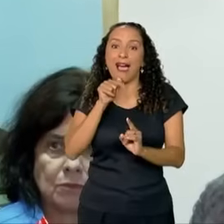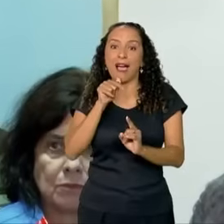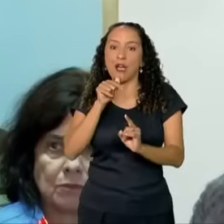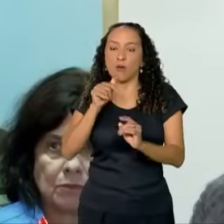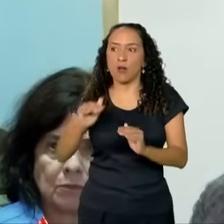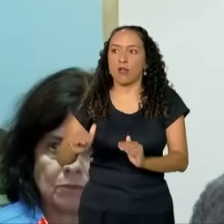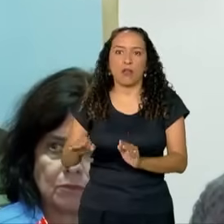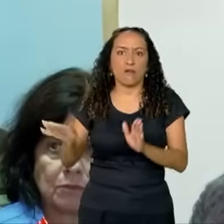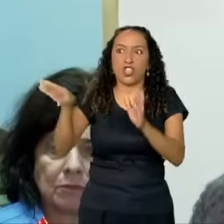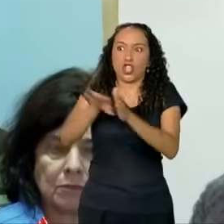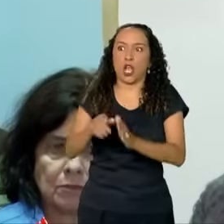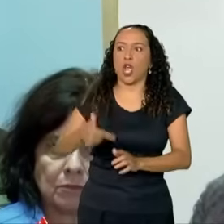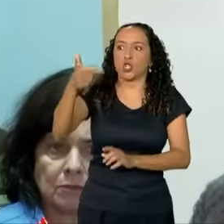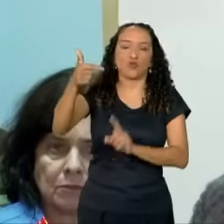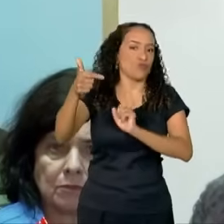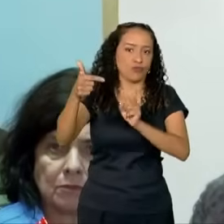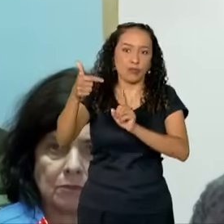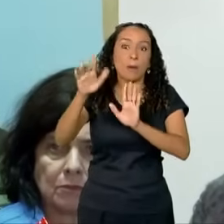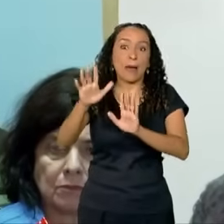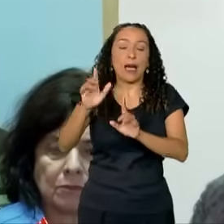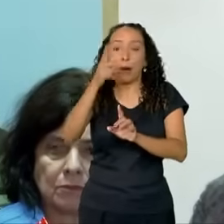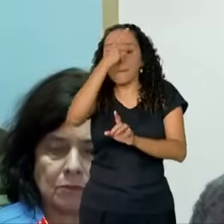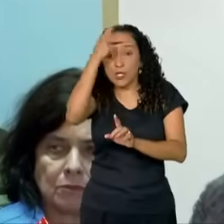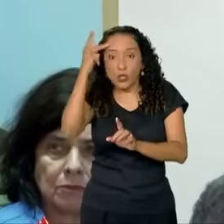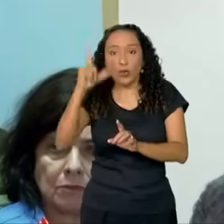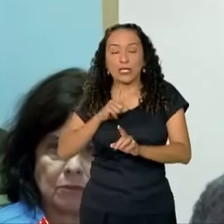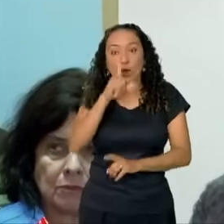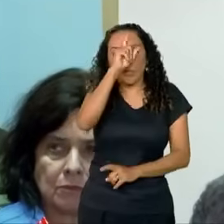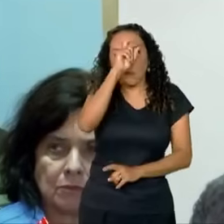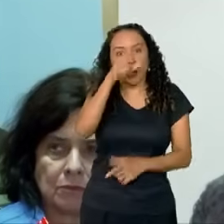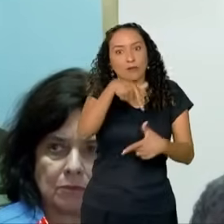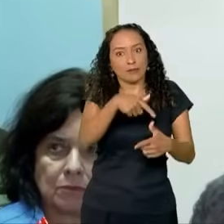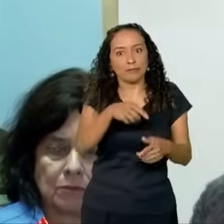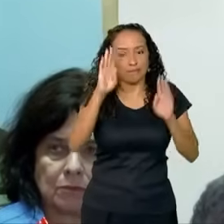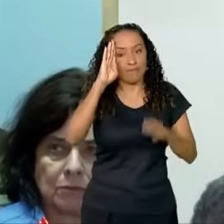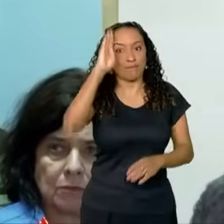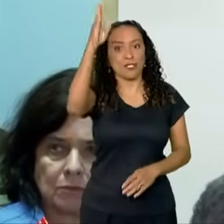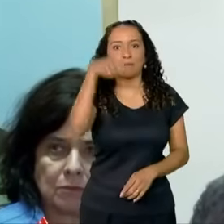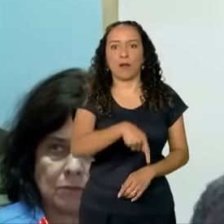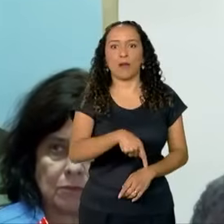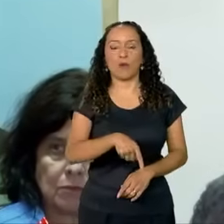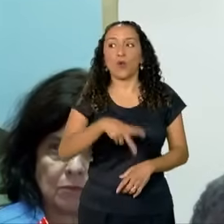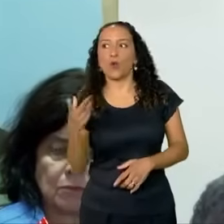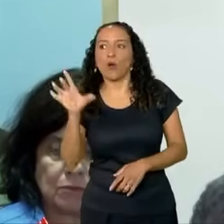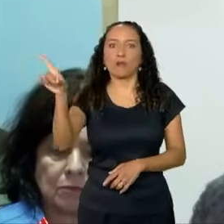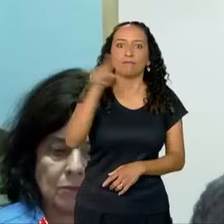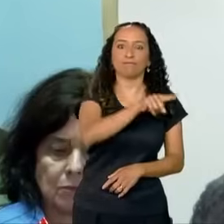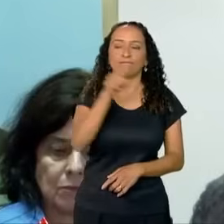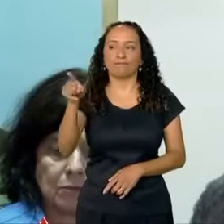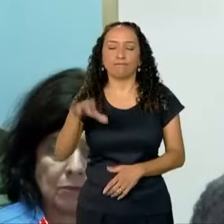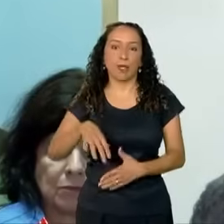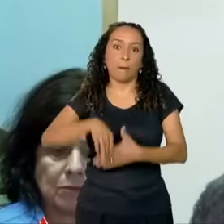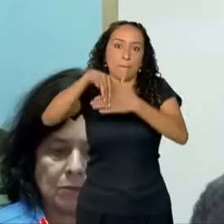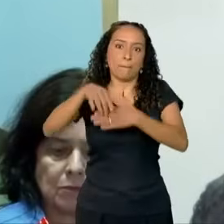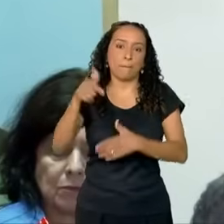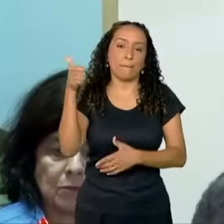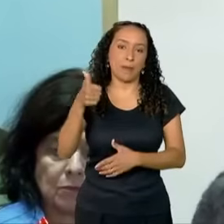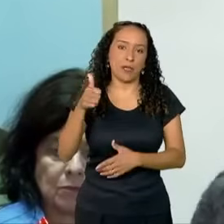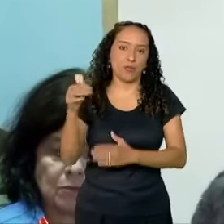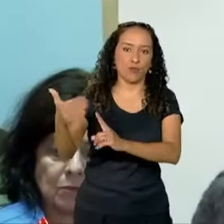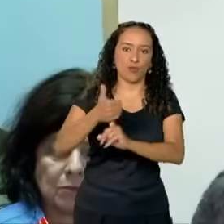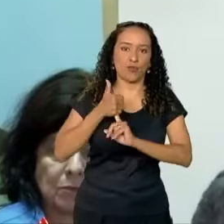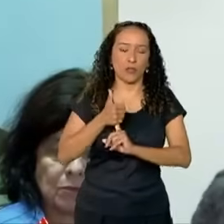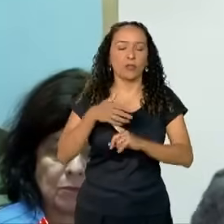vai chegar no segundo andar, mas tem uma pessoa que está no hospital. Eu tenho que priorizar quem é que eu vou tirar primeiro. Então, há